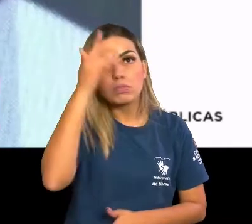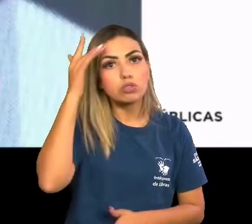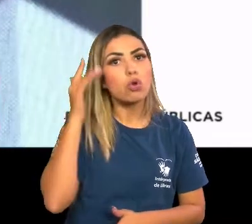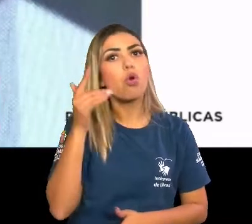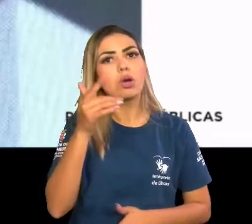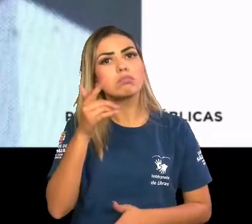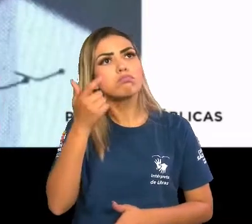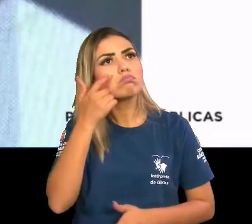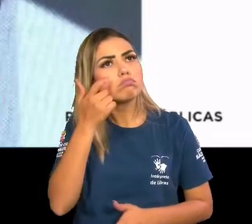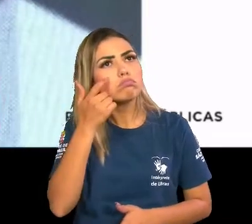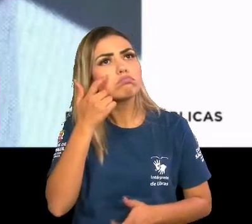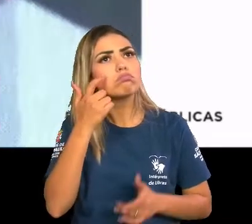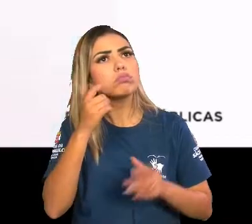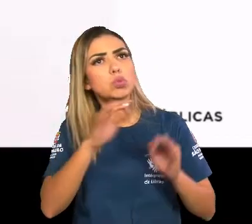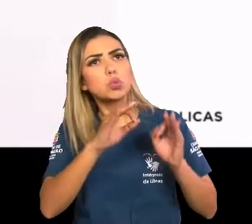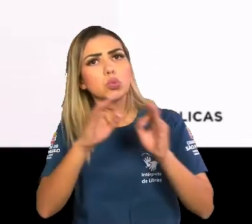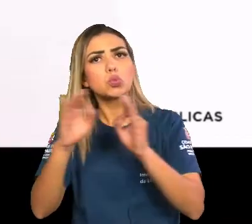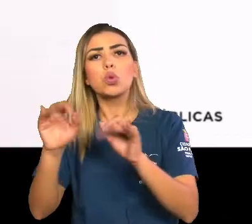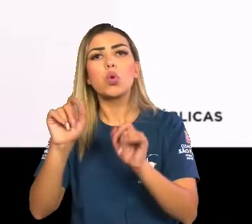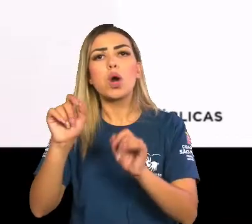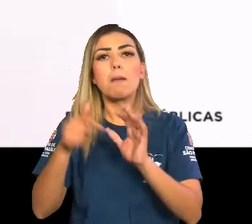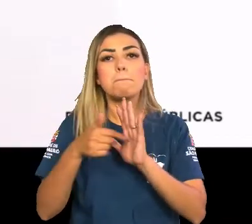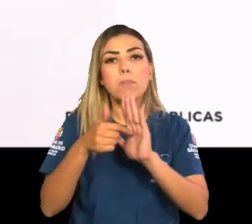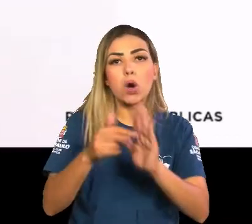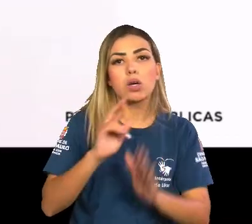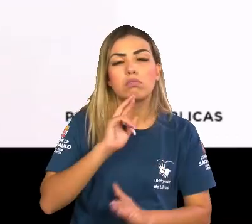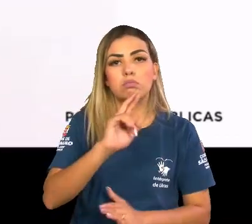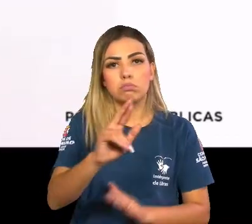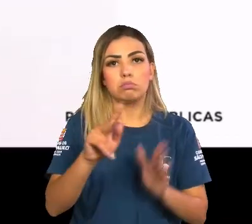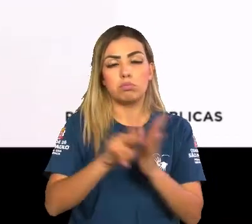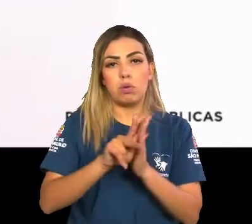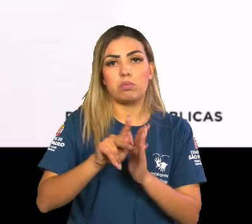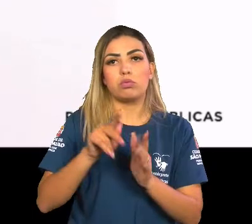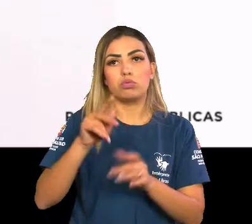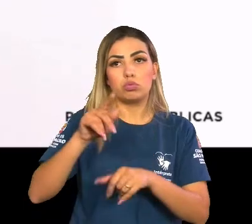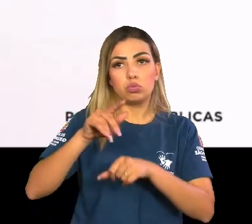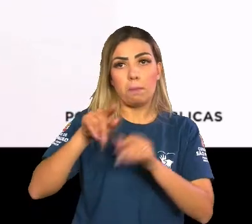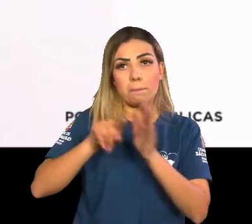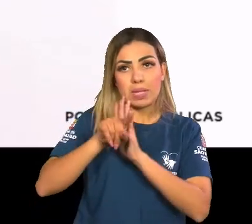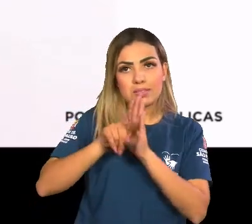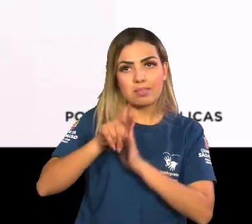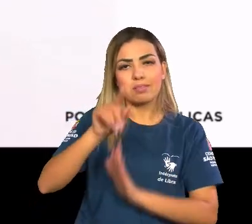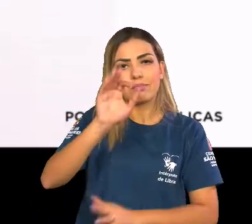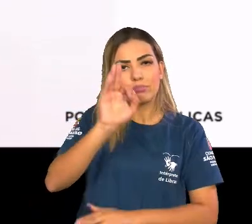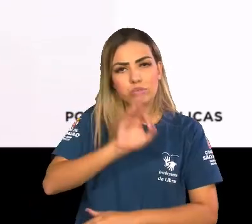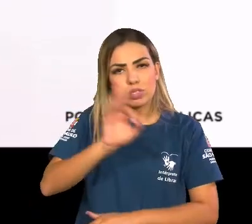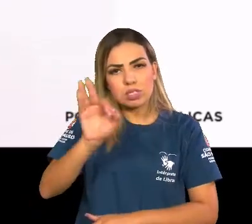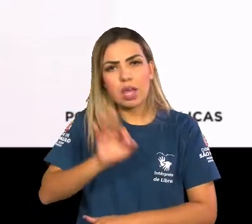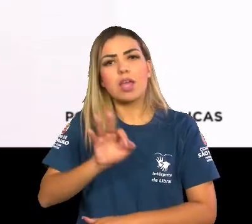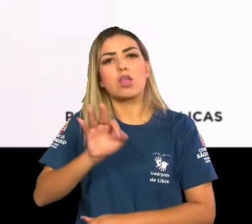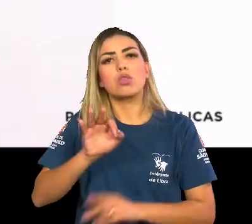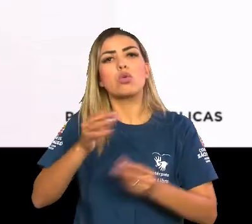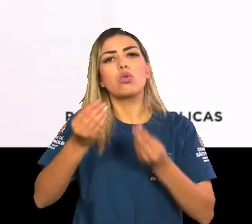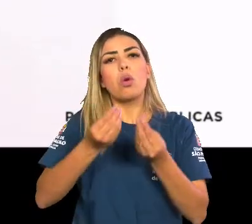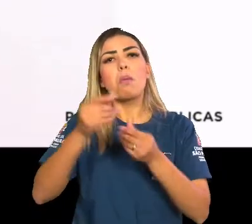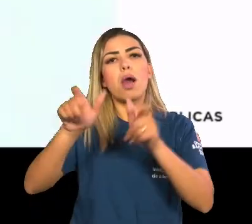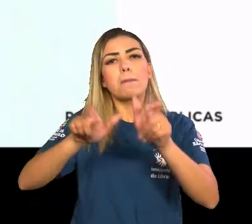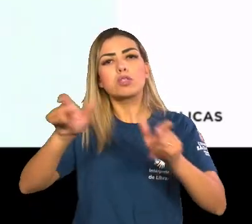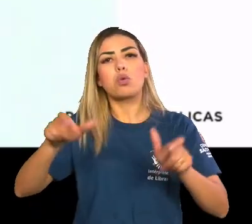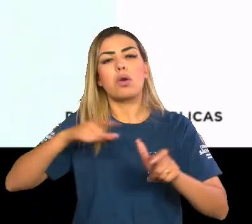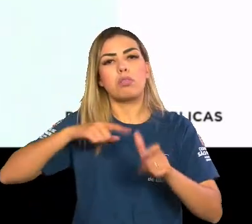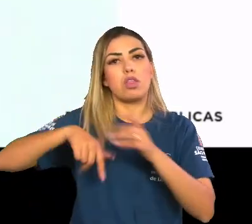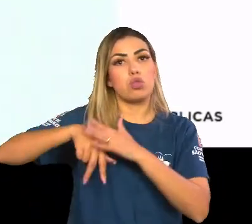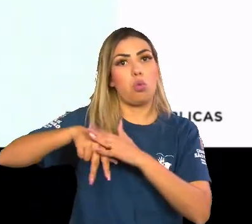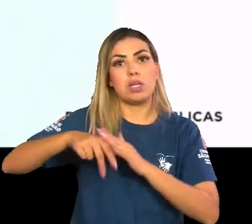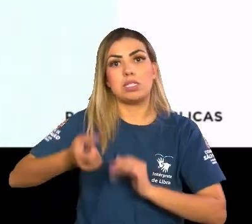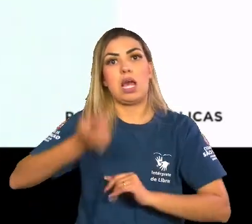a apresentação do resultado da Pesquisa Nacional dos Cuidadores Raros no Brasil, o impacto em políticas públicas. Fruto